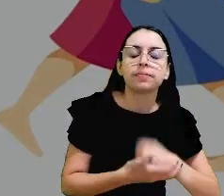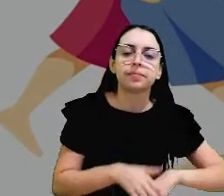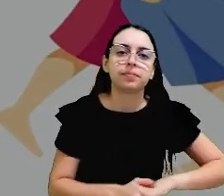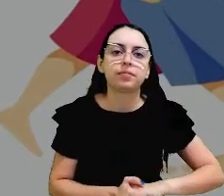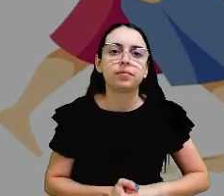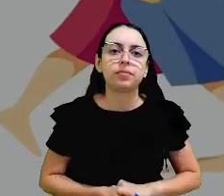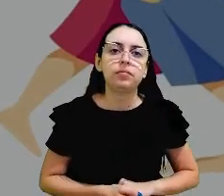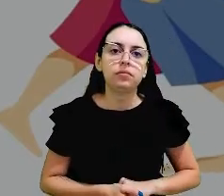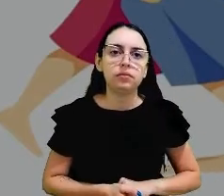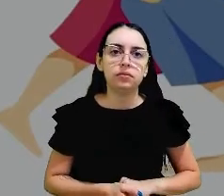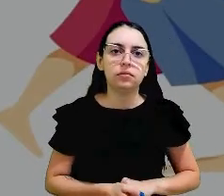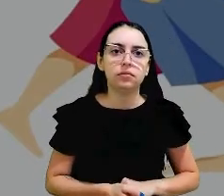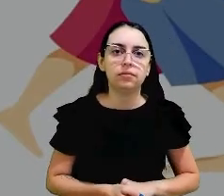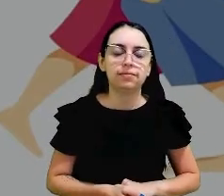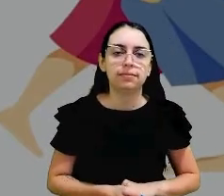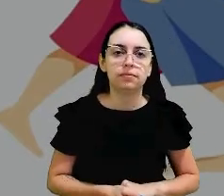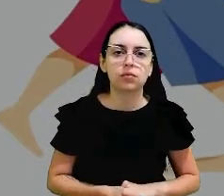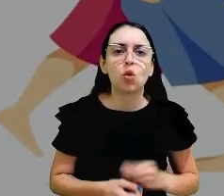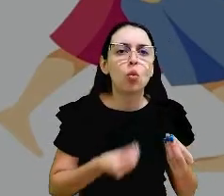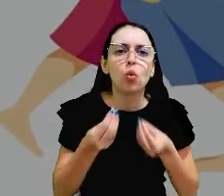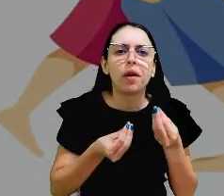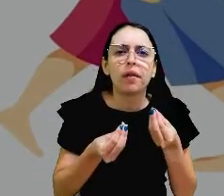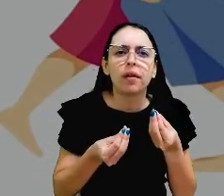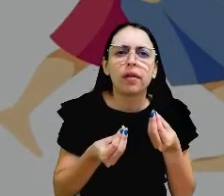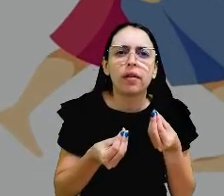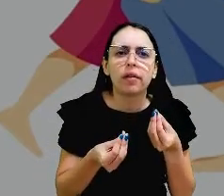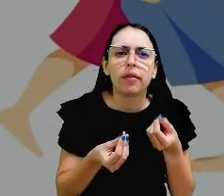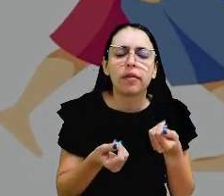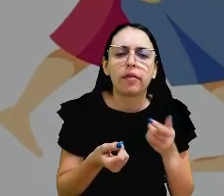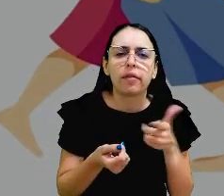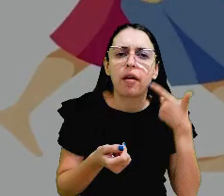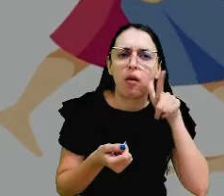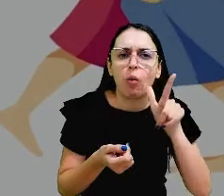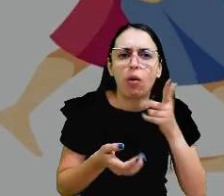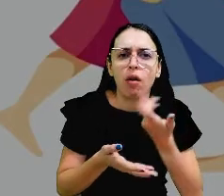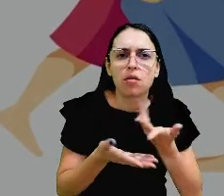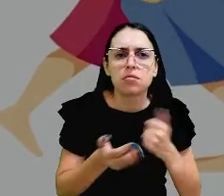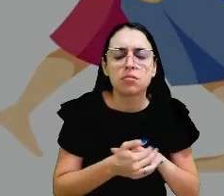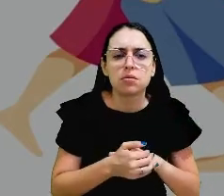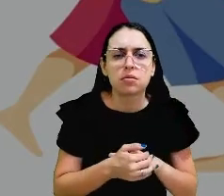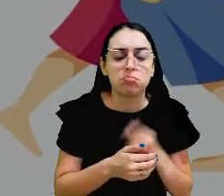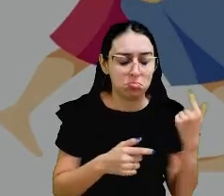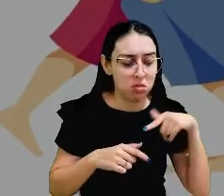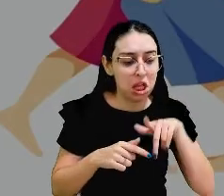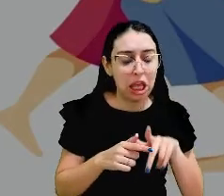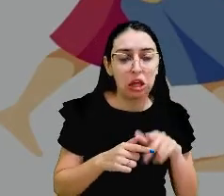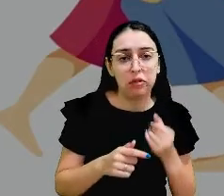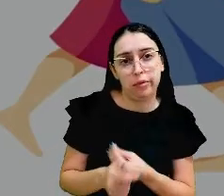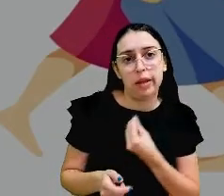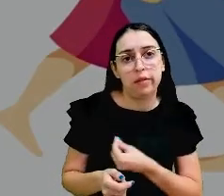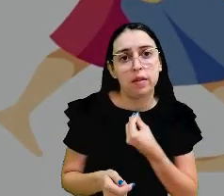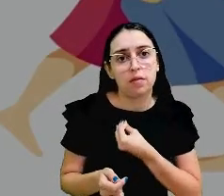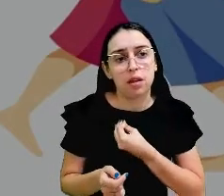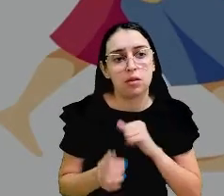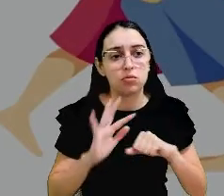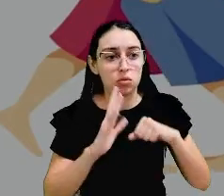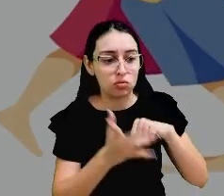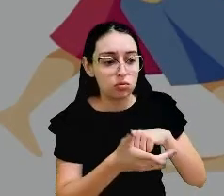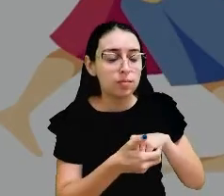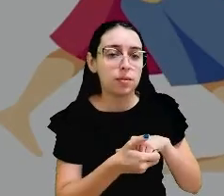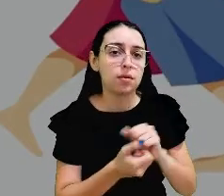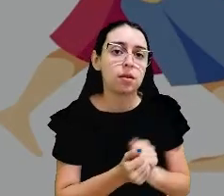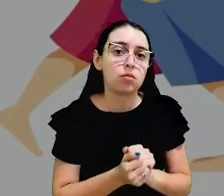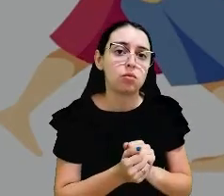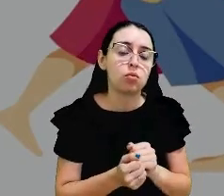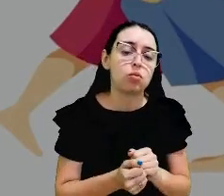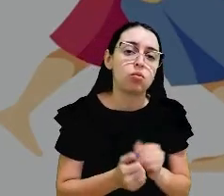2020. Né? O que acontece? Se por um lado nós estamos vivendo um momento de pandemia,